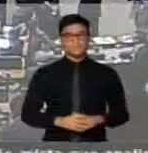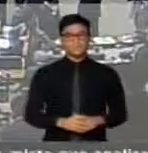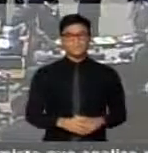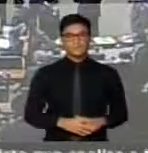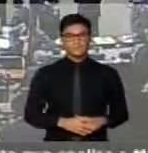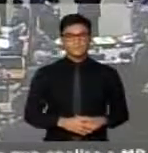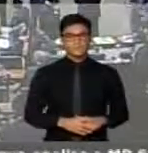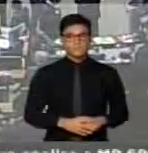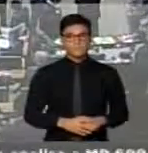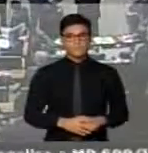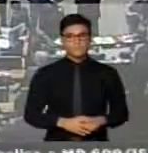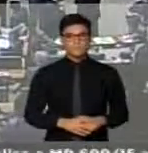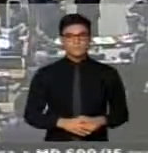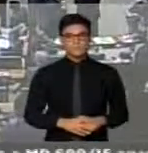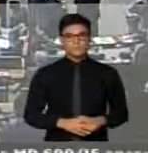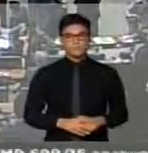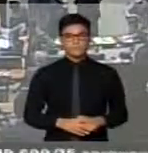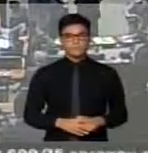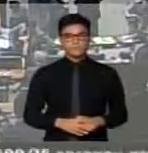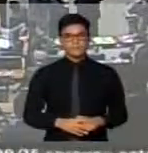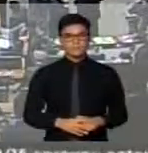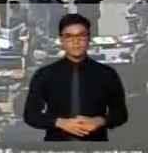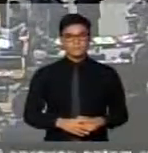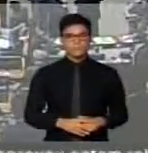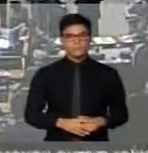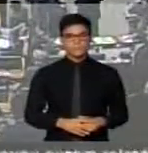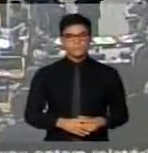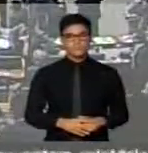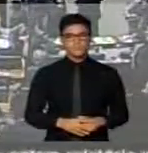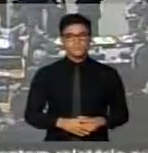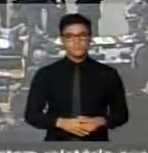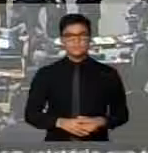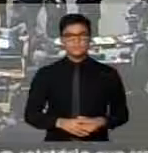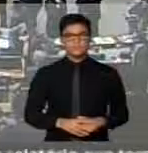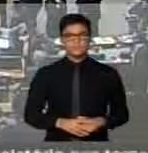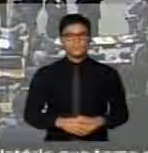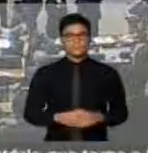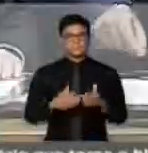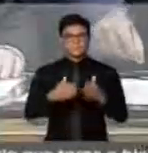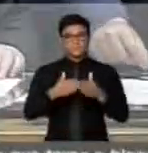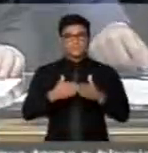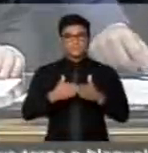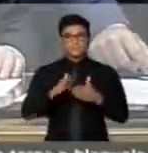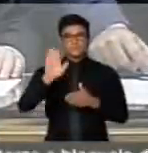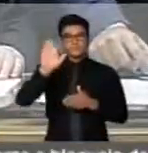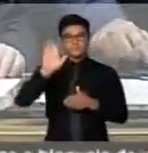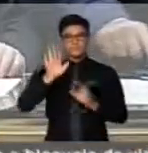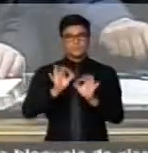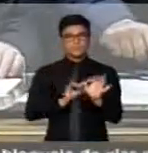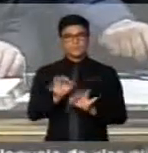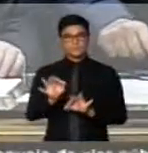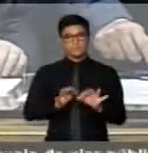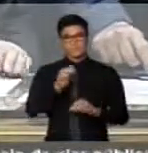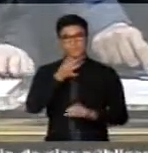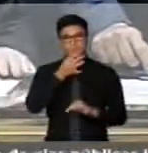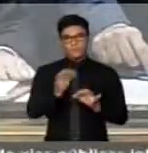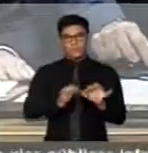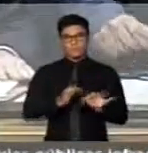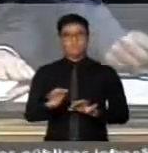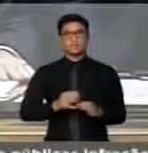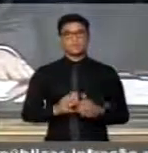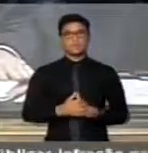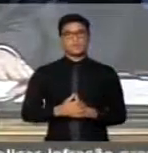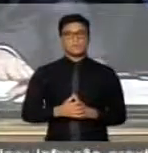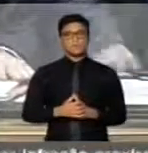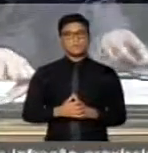Eu já prorroguei. Senhor presidente, questão de ordem aqui, presidente, por favor. Questão de ordem. Deputado João HC. Pois não. Senhor